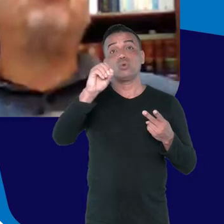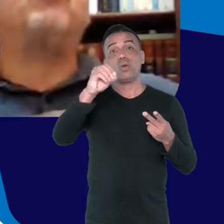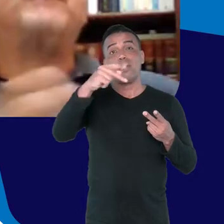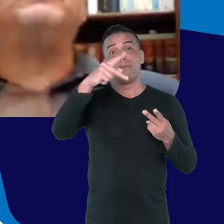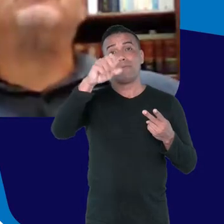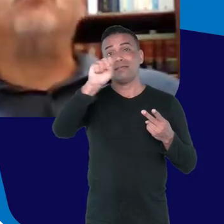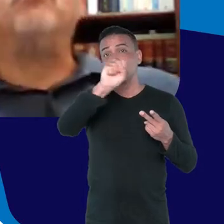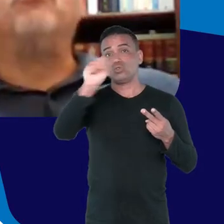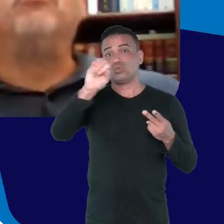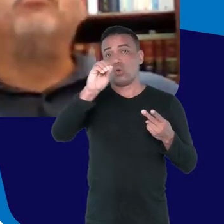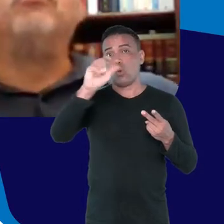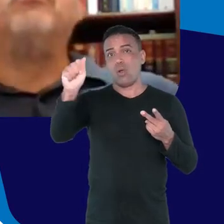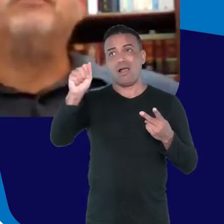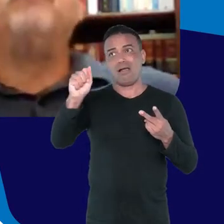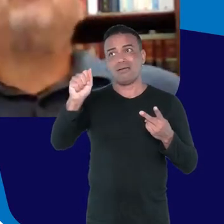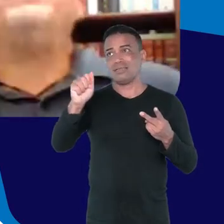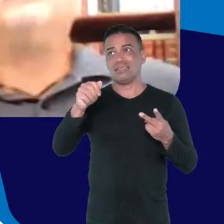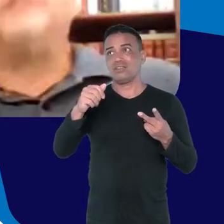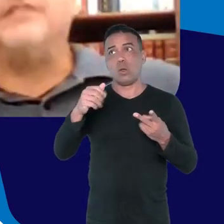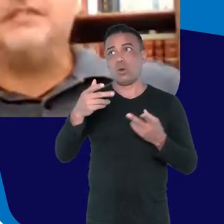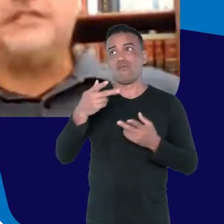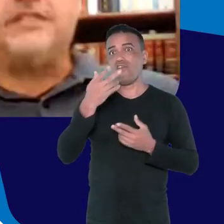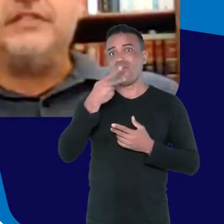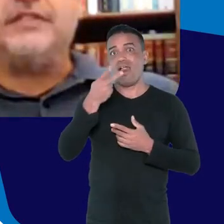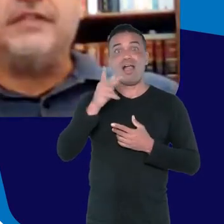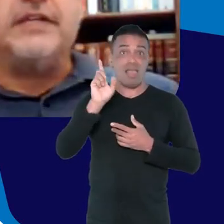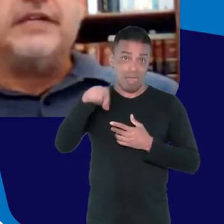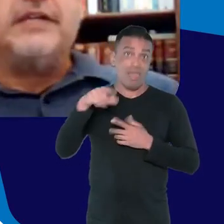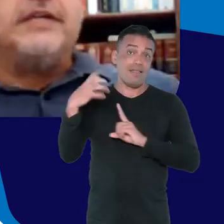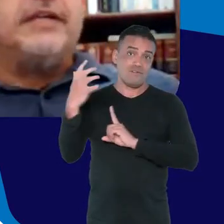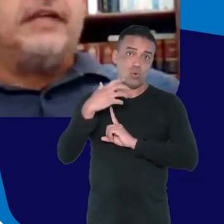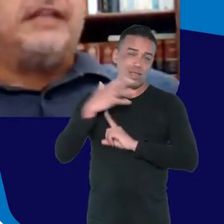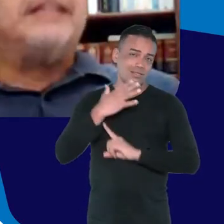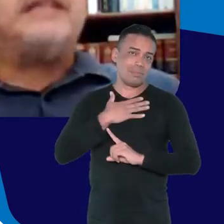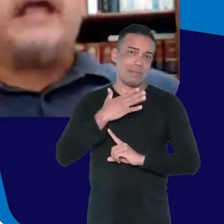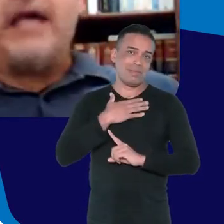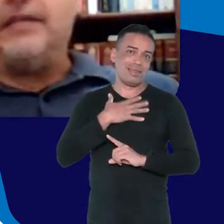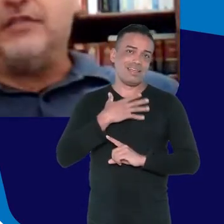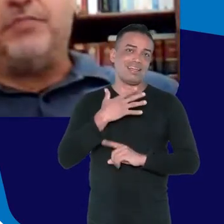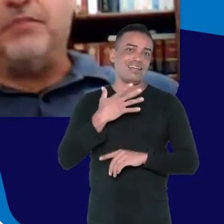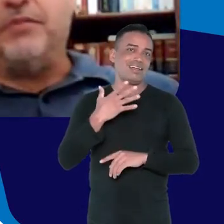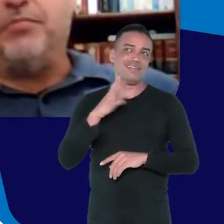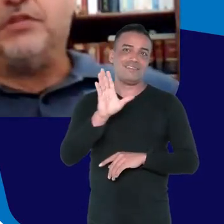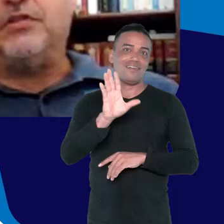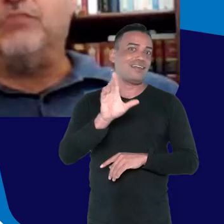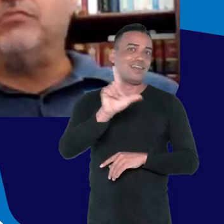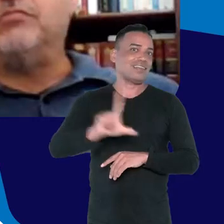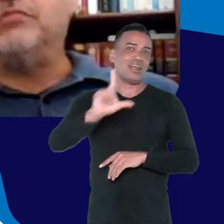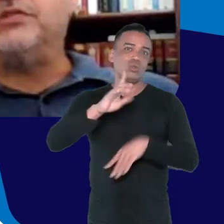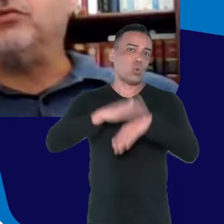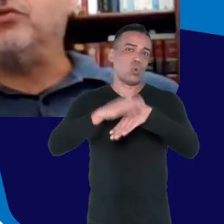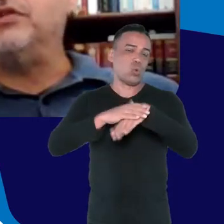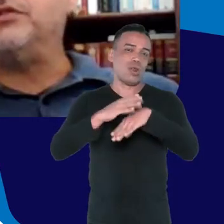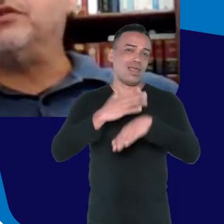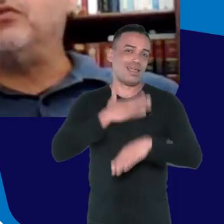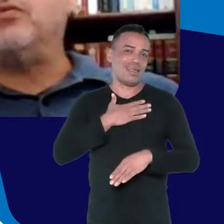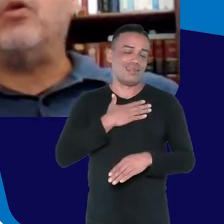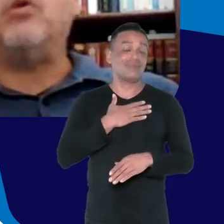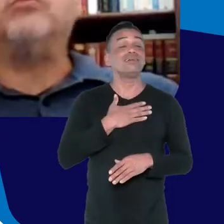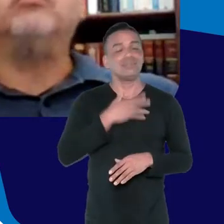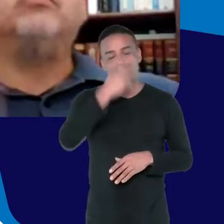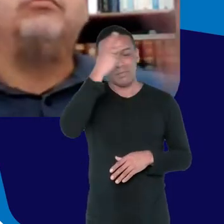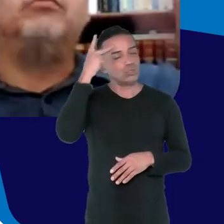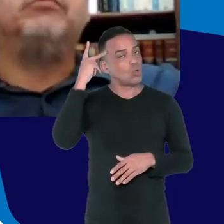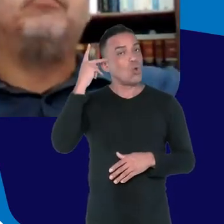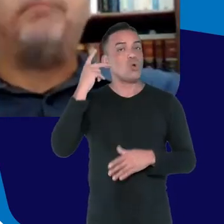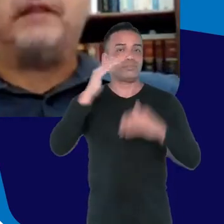eu colocaria como influências assim, literárias para mim, porque são escritores que eu